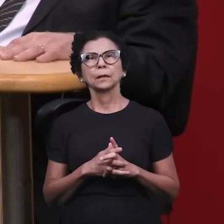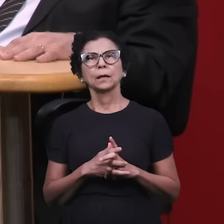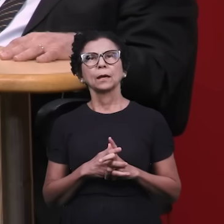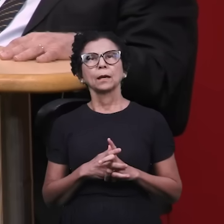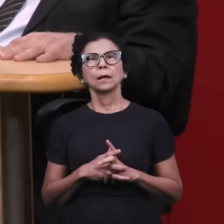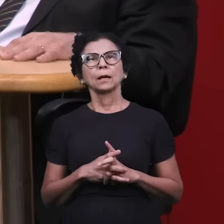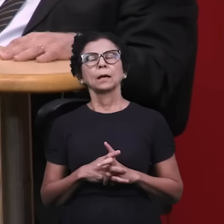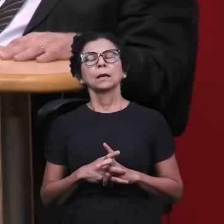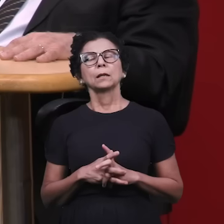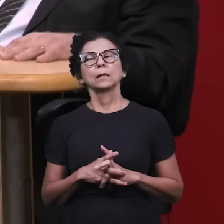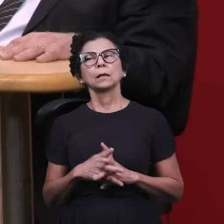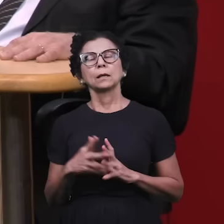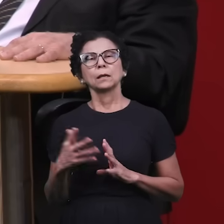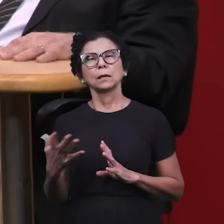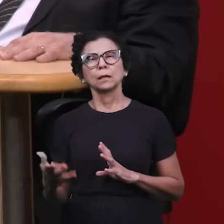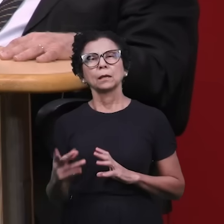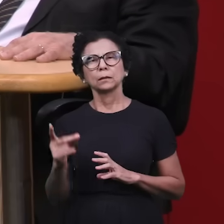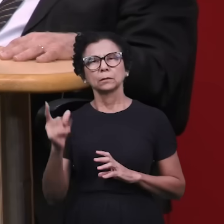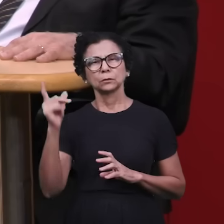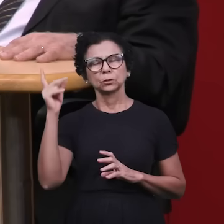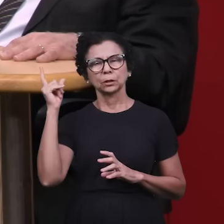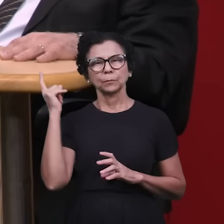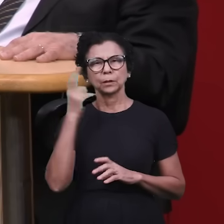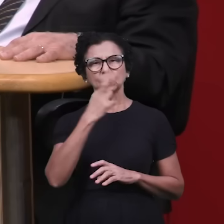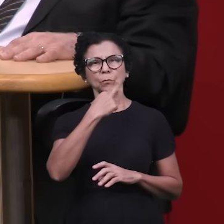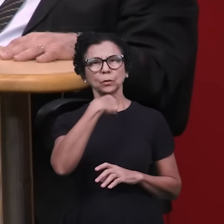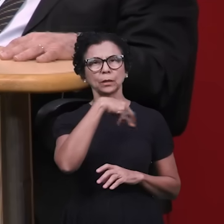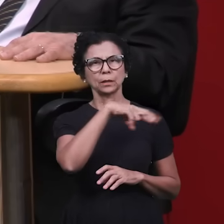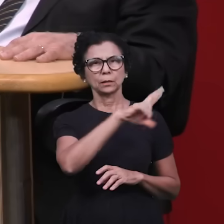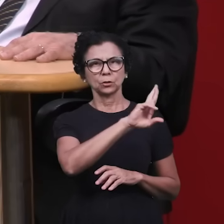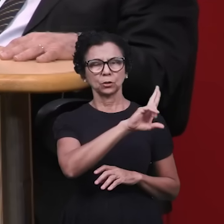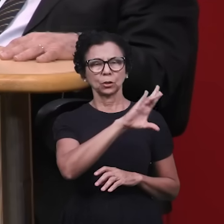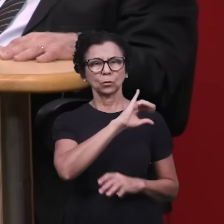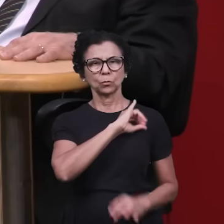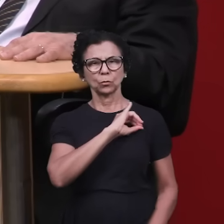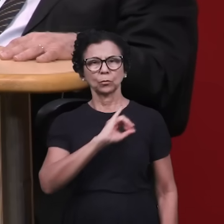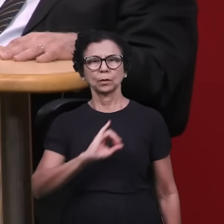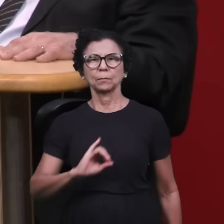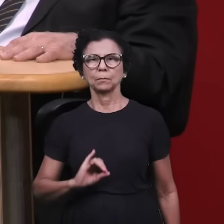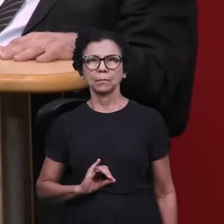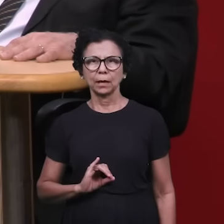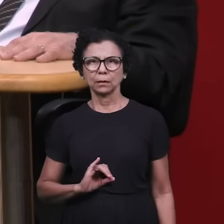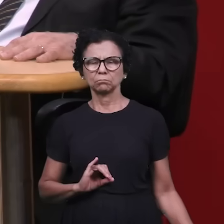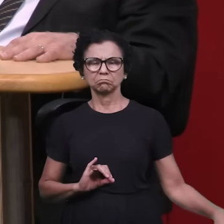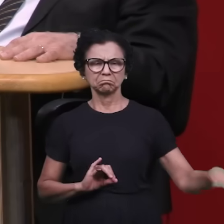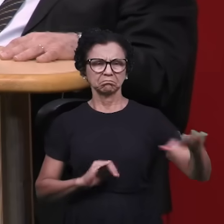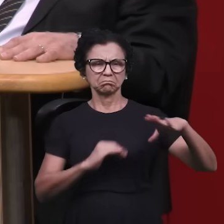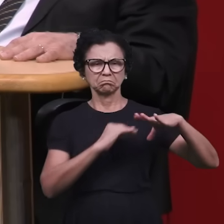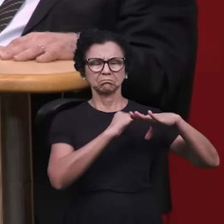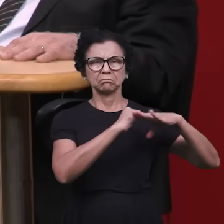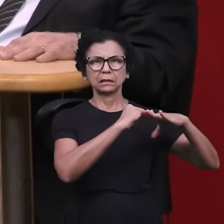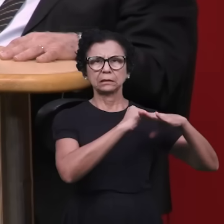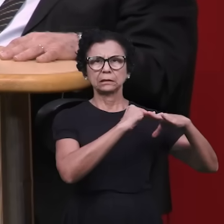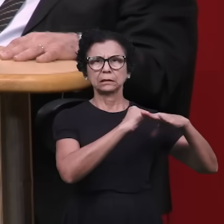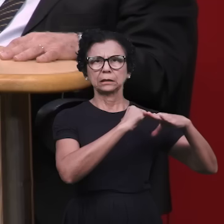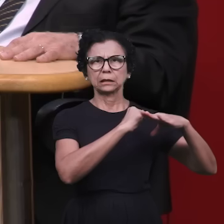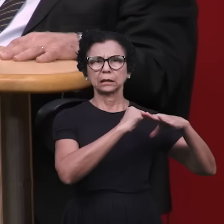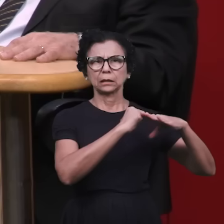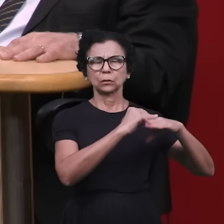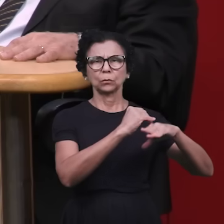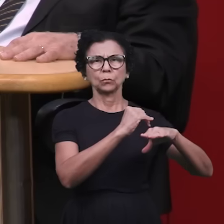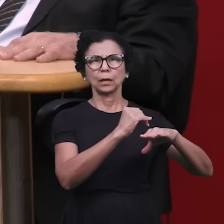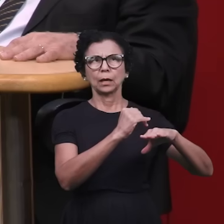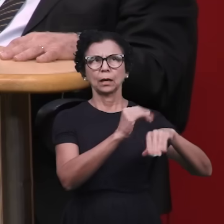o paganismo, que era a religião oficial dos imperadores, quer dizer, o império todo era pagão, né? Porque eles